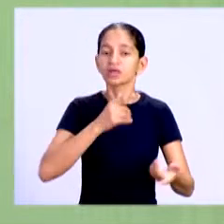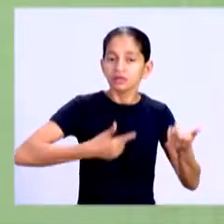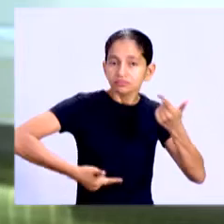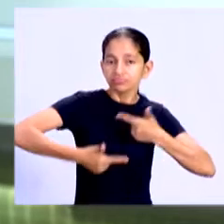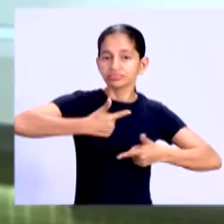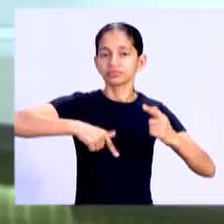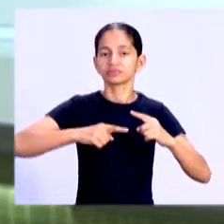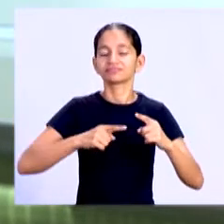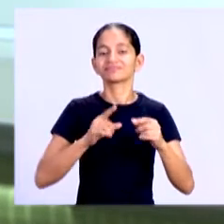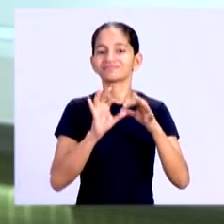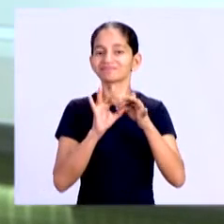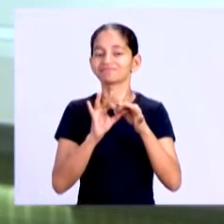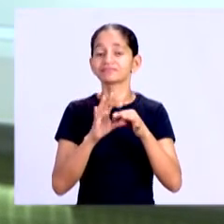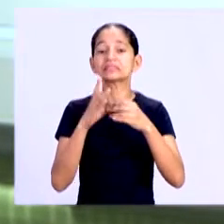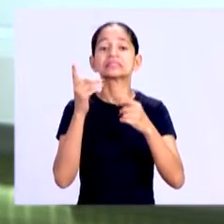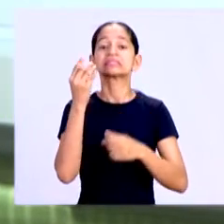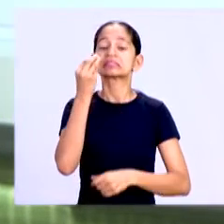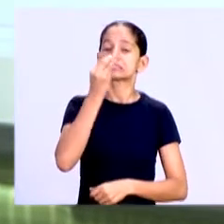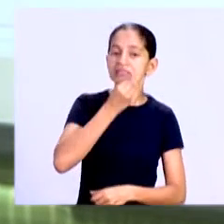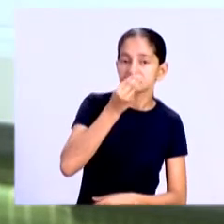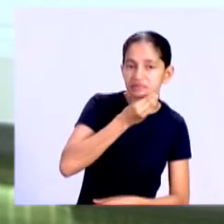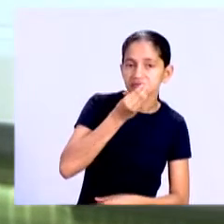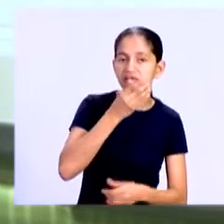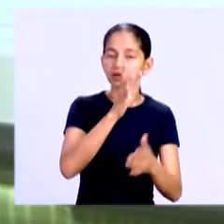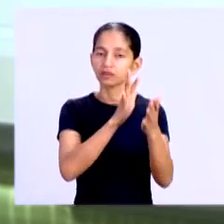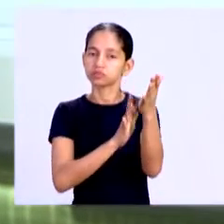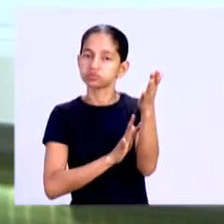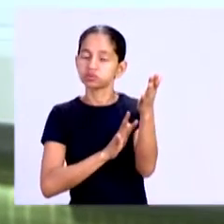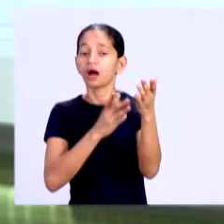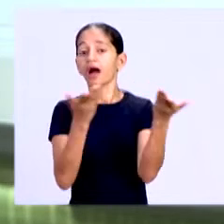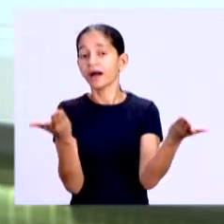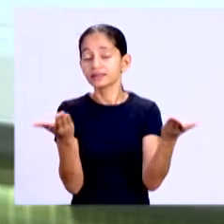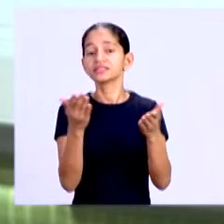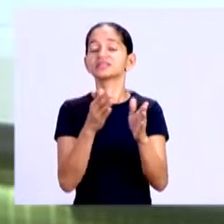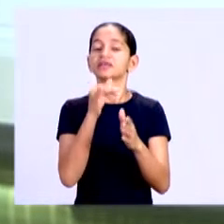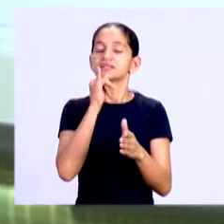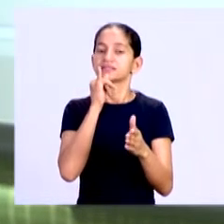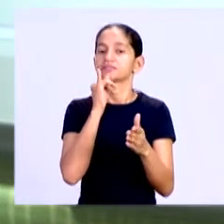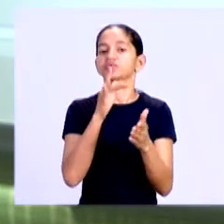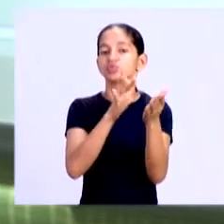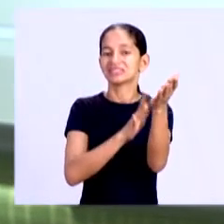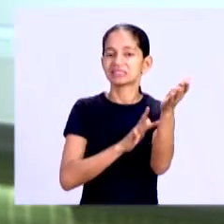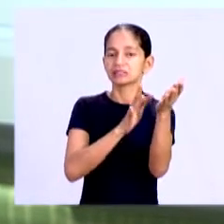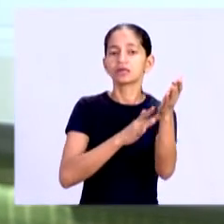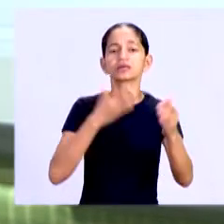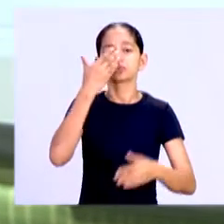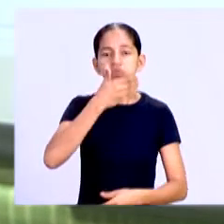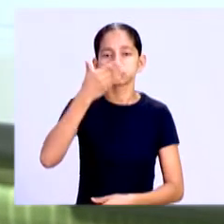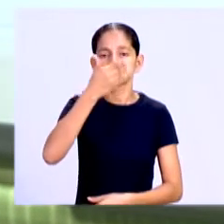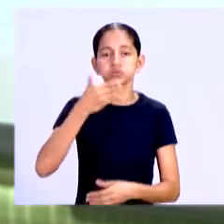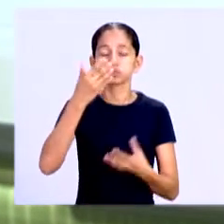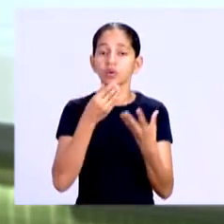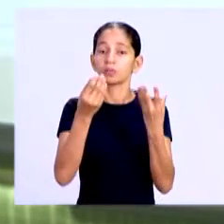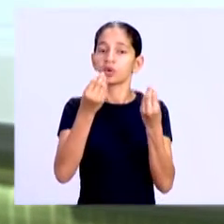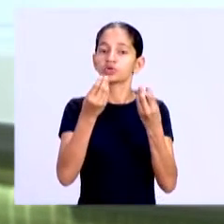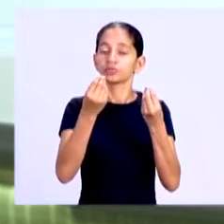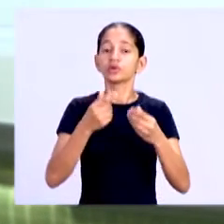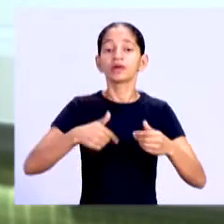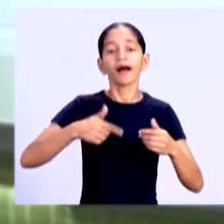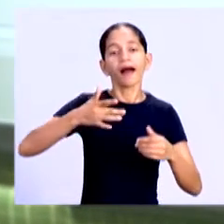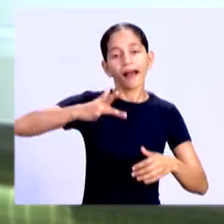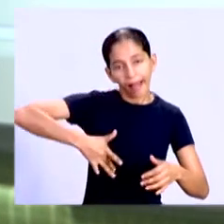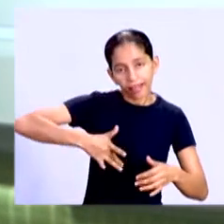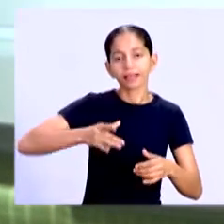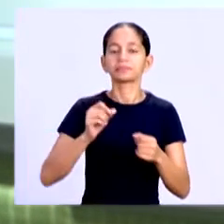uma incapacidade de a insulina fazer o quê? Tirar a glicose do sangue e levar para as